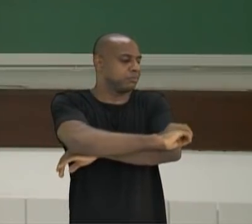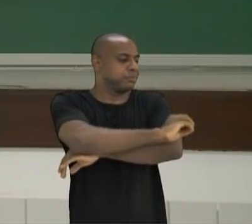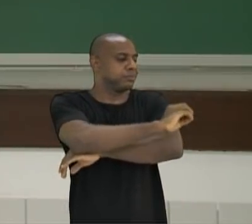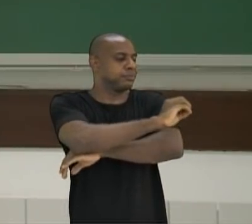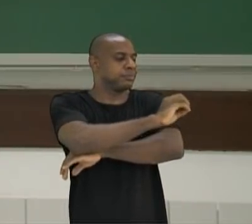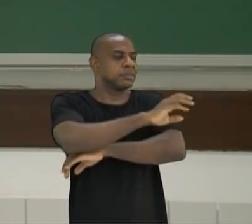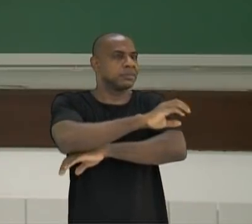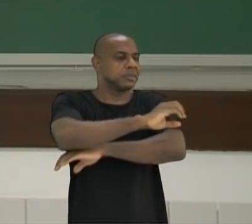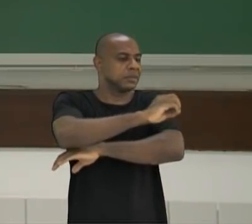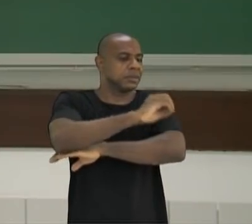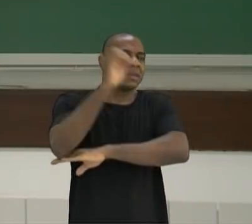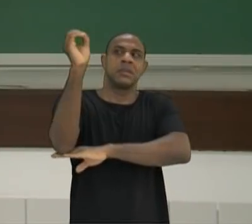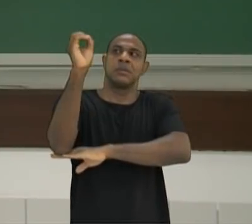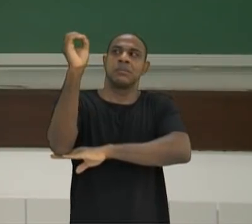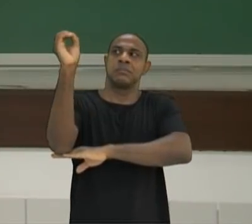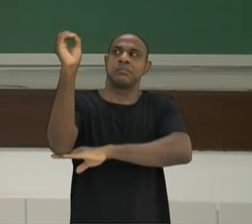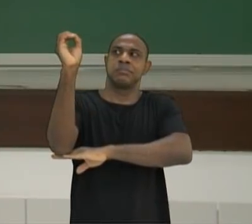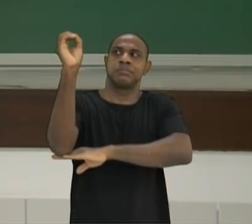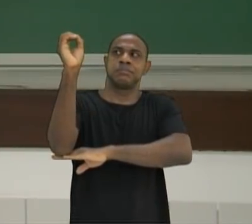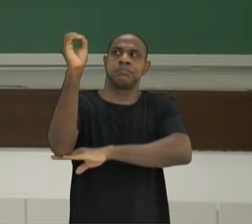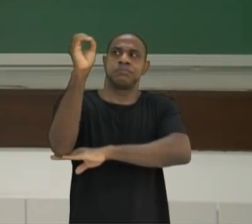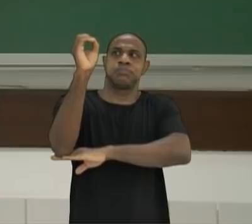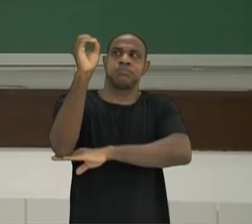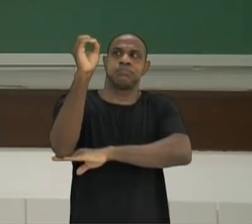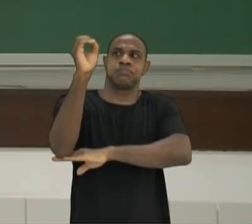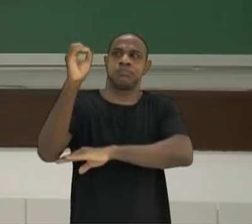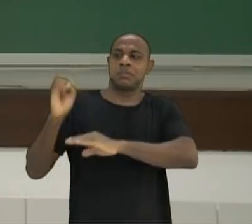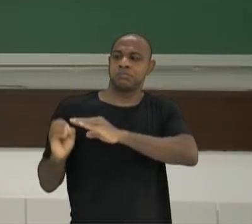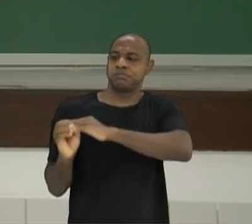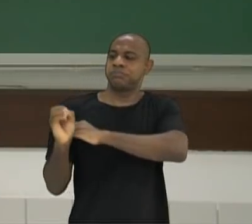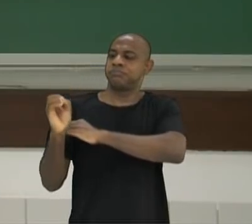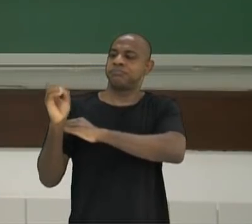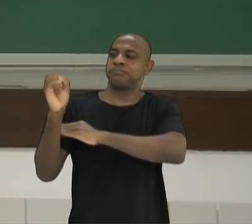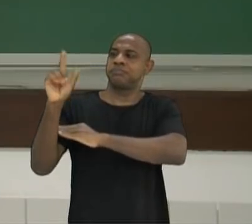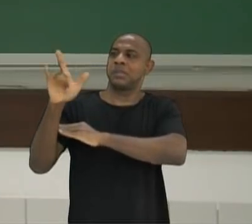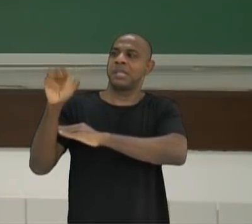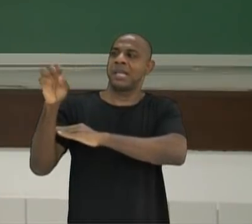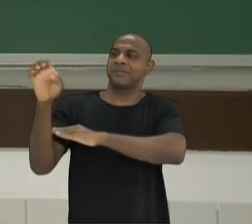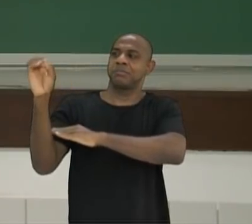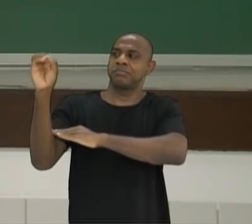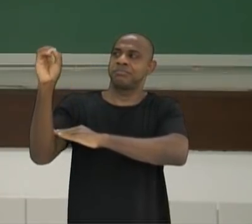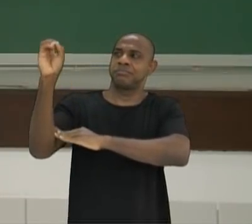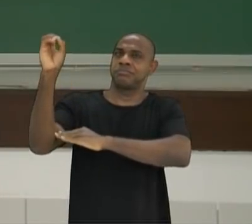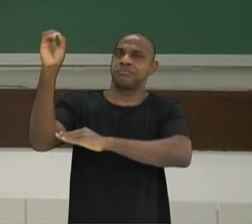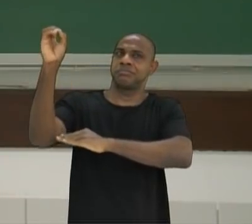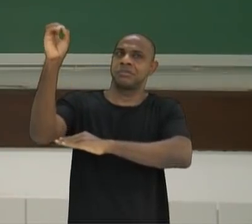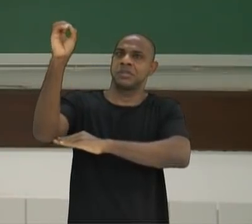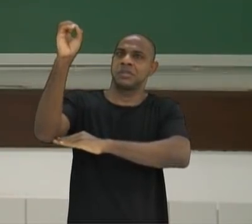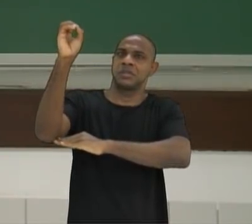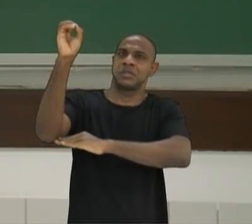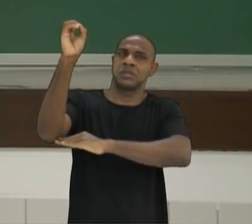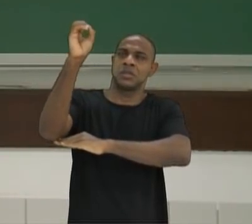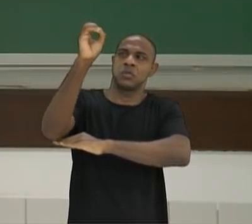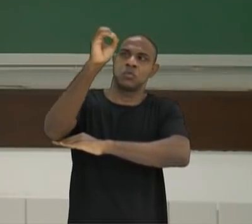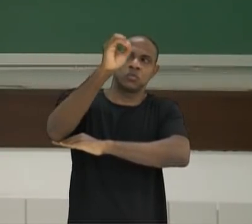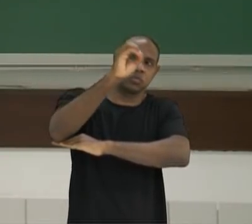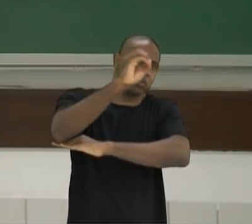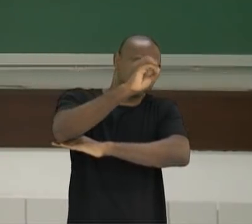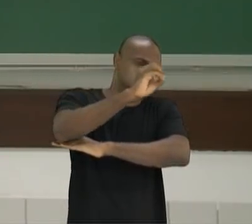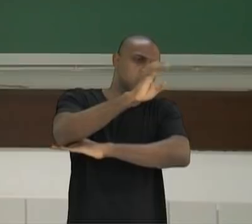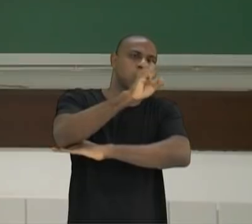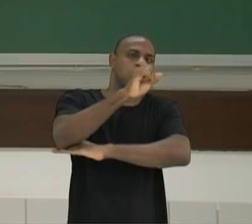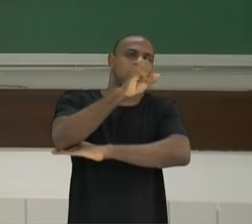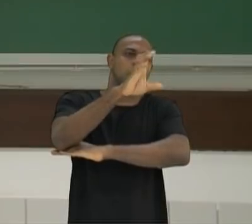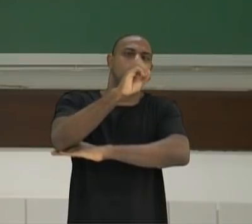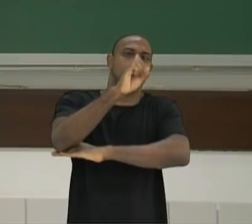direção oeste. No período da manhã, que é quando o Sol aparece no horizonte, se ficarmos lá com os braços